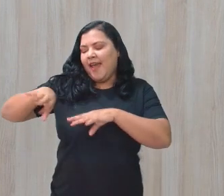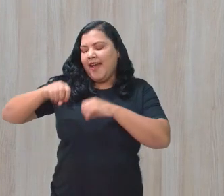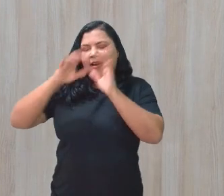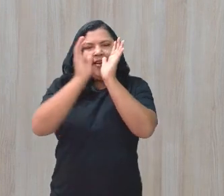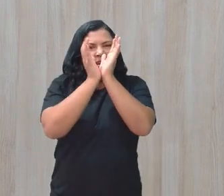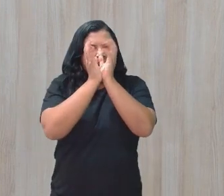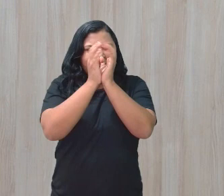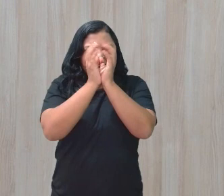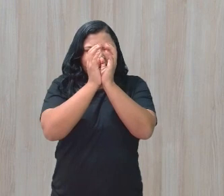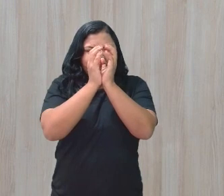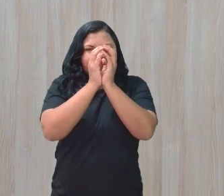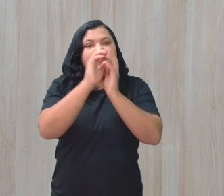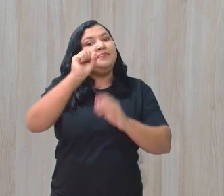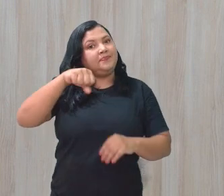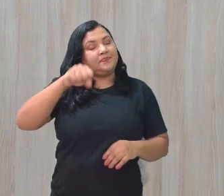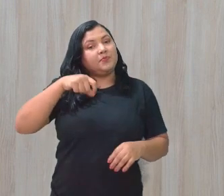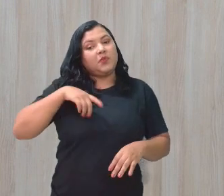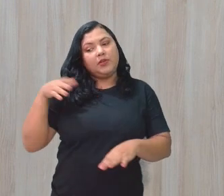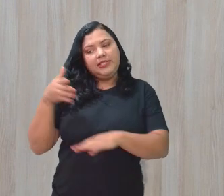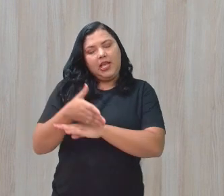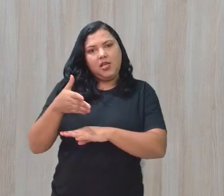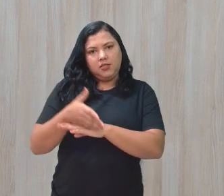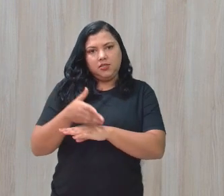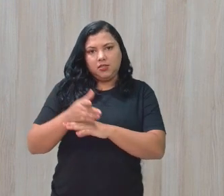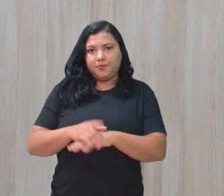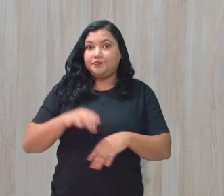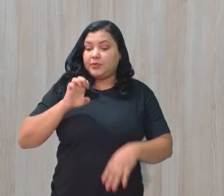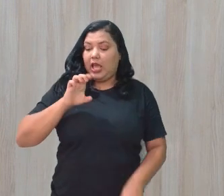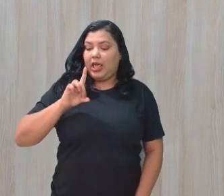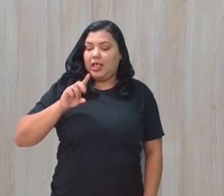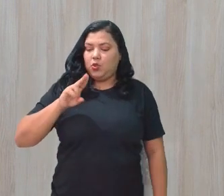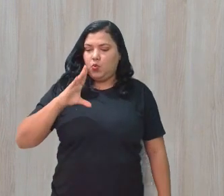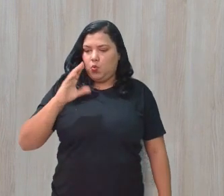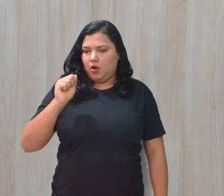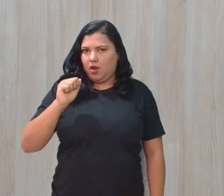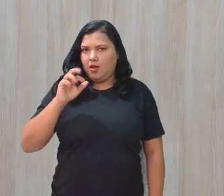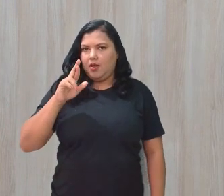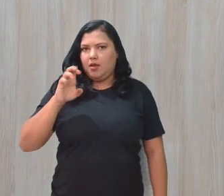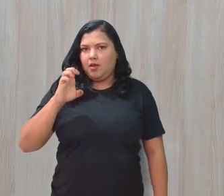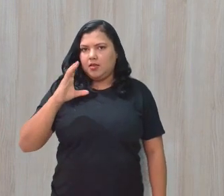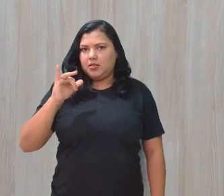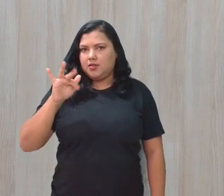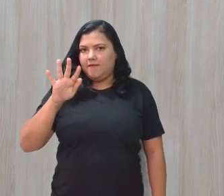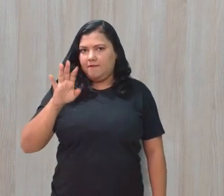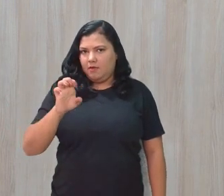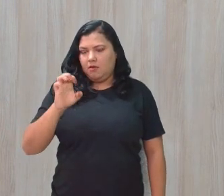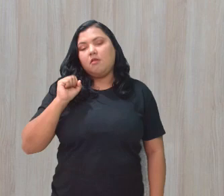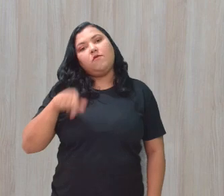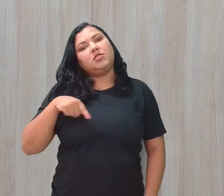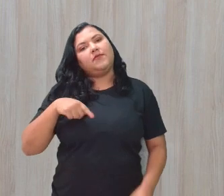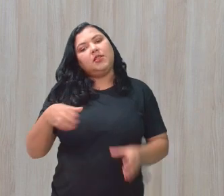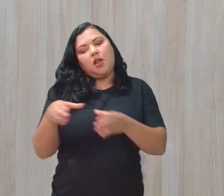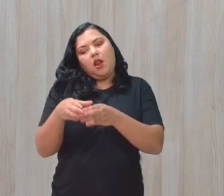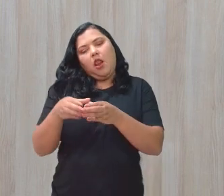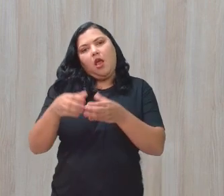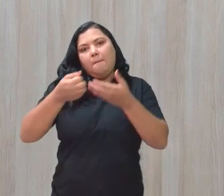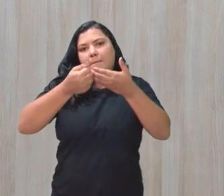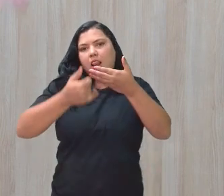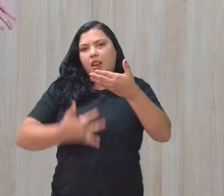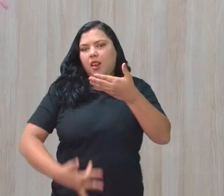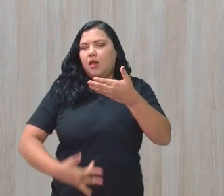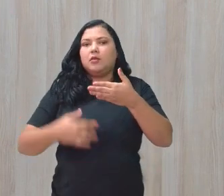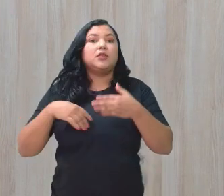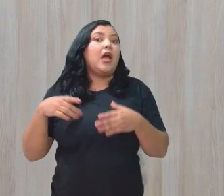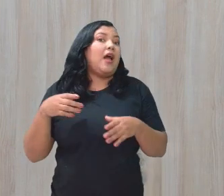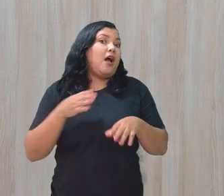Recife. Basta entrar no YouTube, digitar o canal, acessar e lá vocês terão as playlists de todas as aulas divididas por